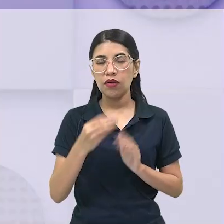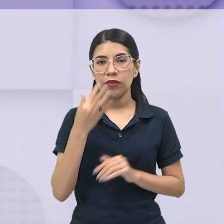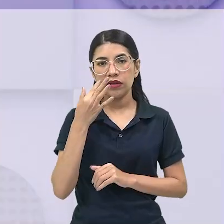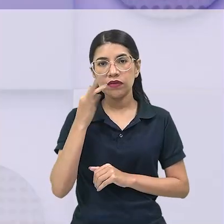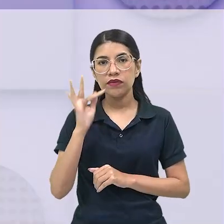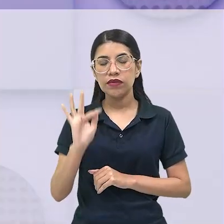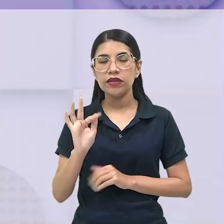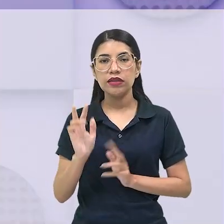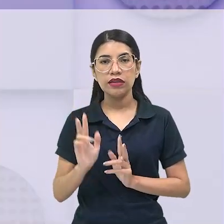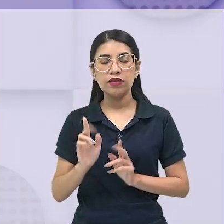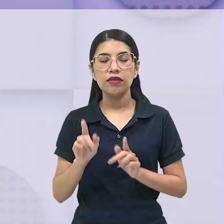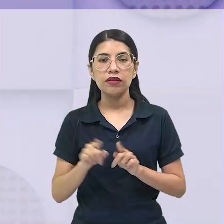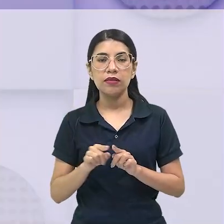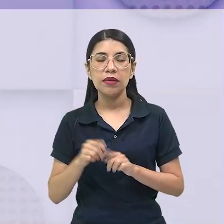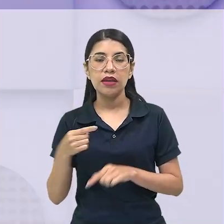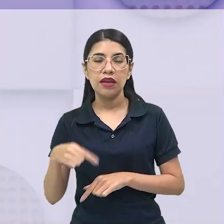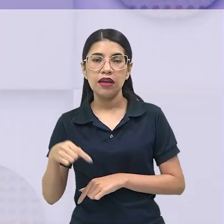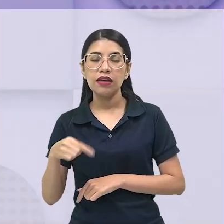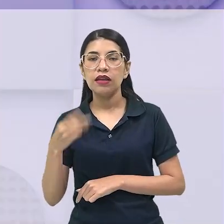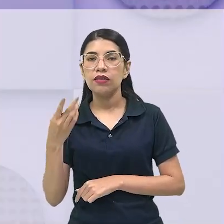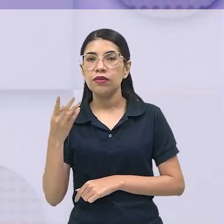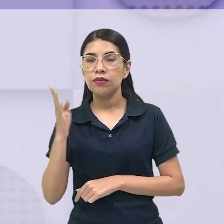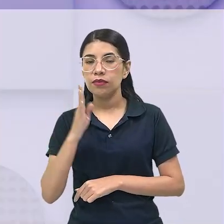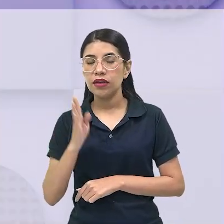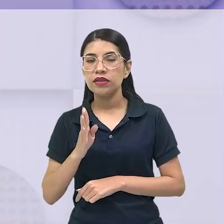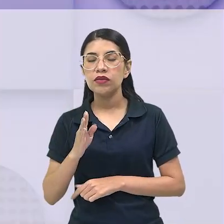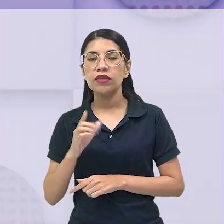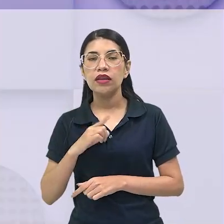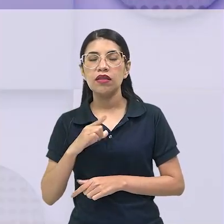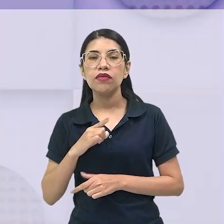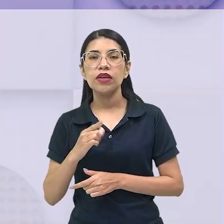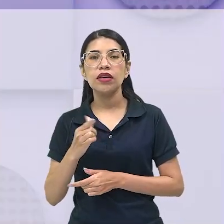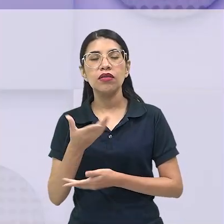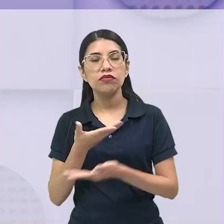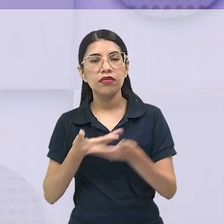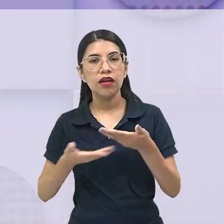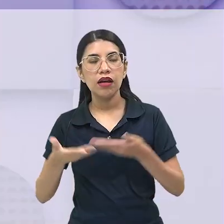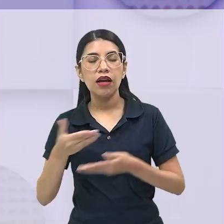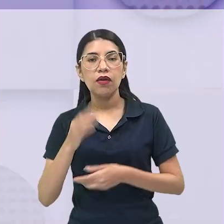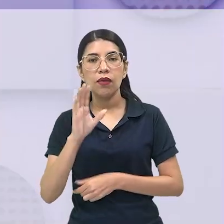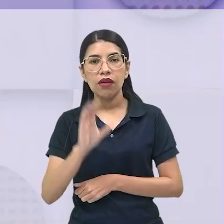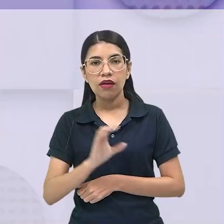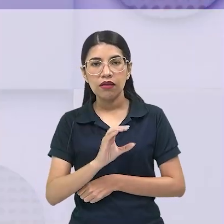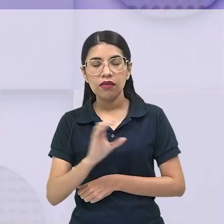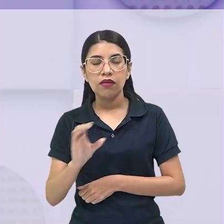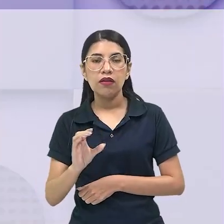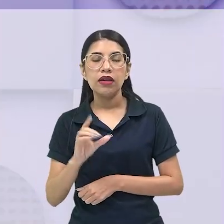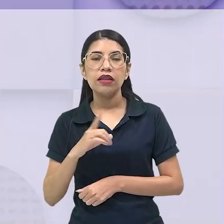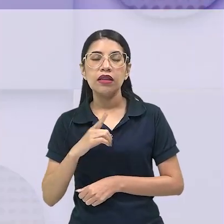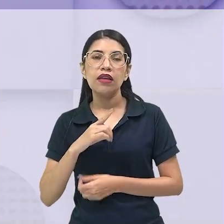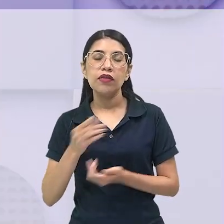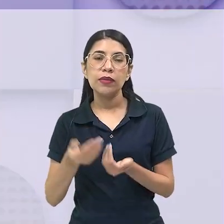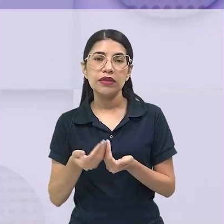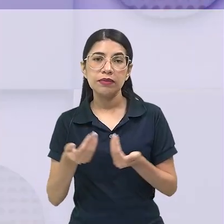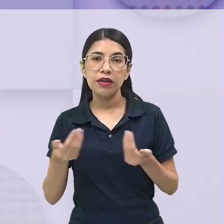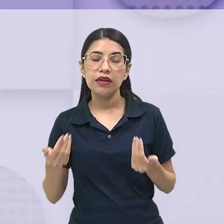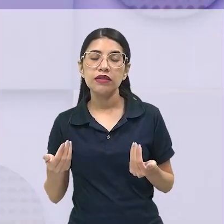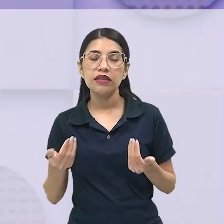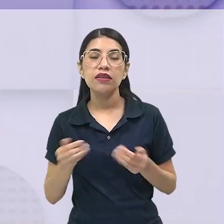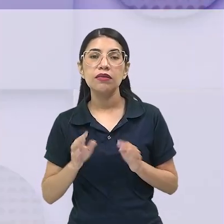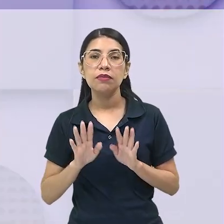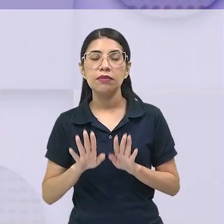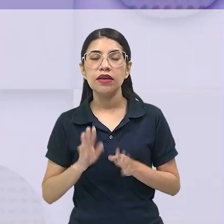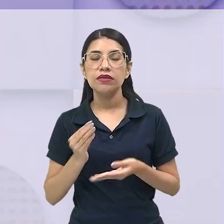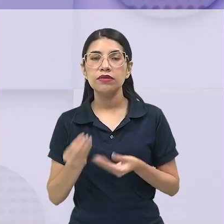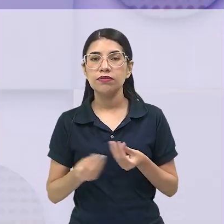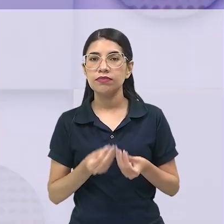que de certa forma teve uma negociação com a Igreja Católica, de tal maneira que houve um rompimento, mas foi um rompimento,